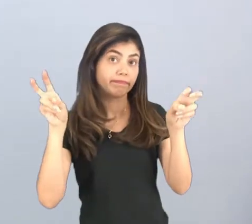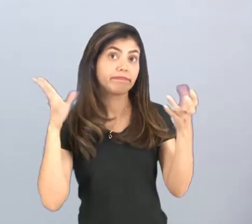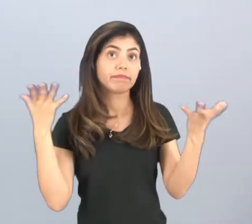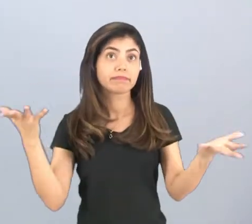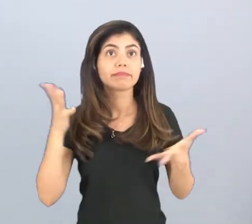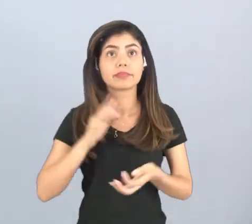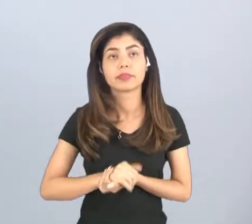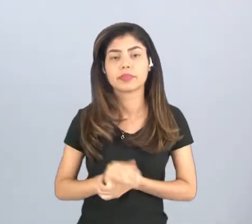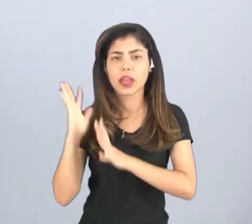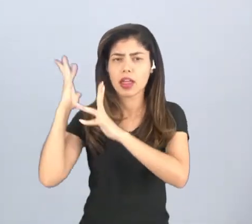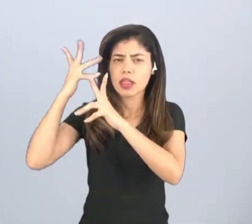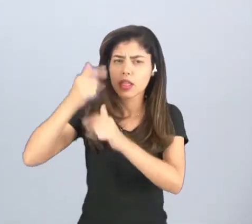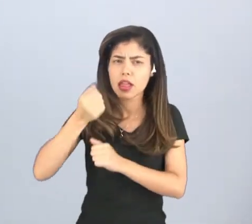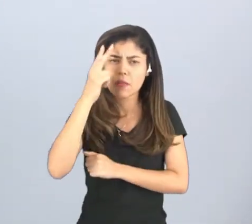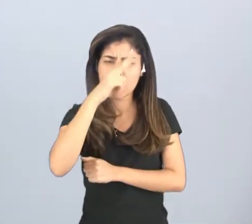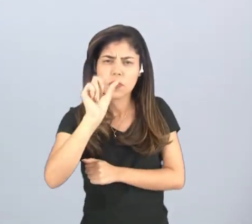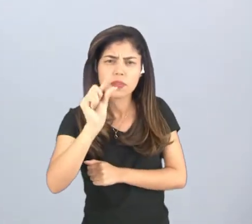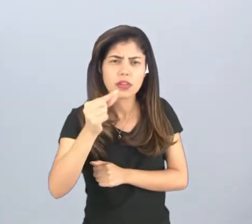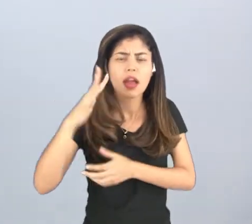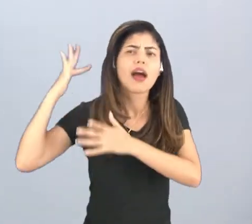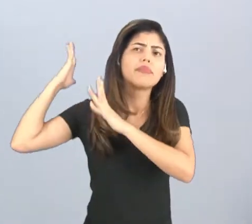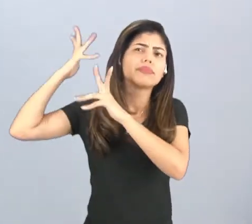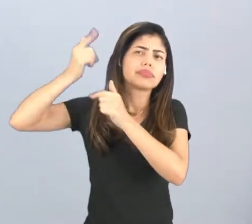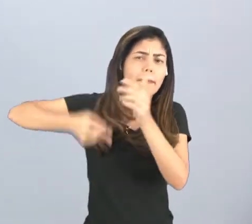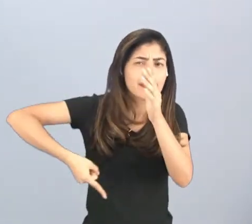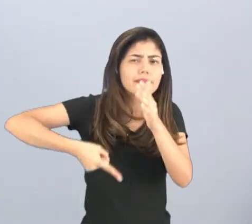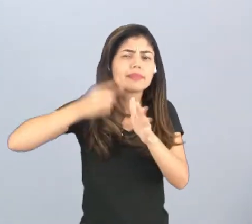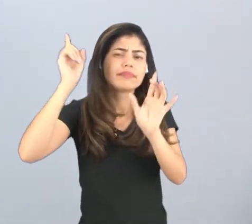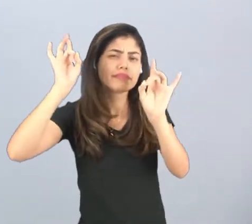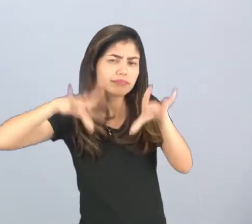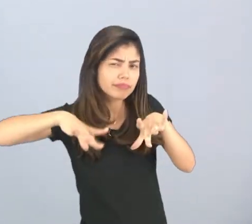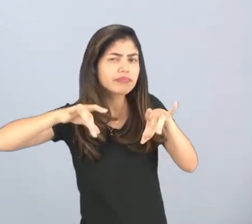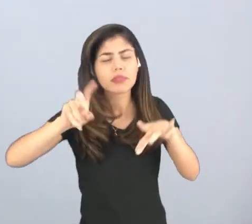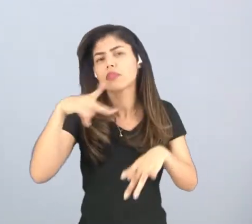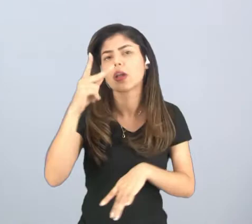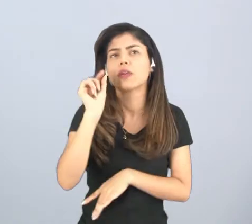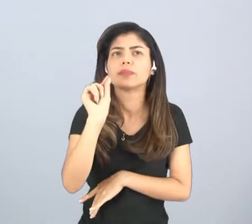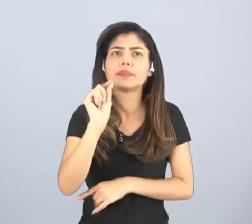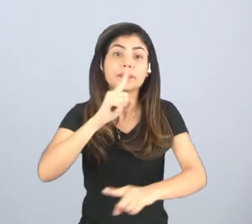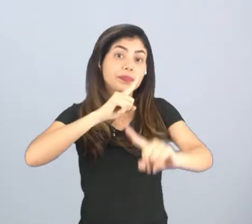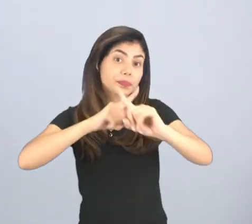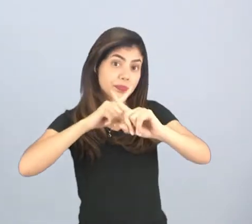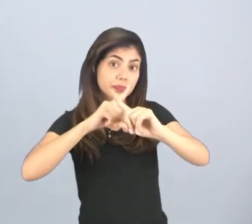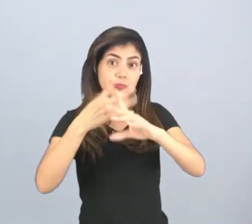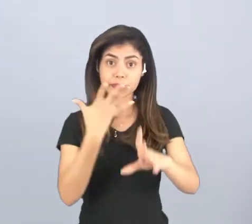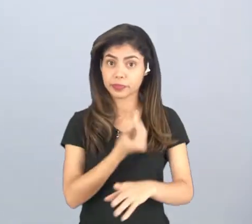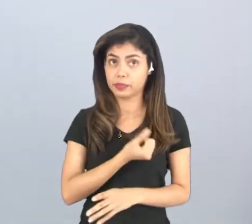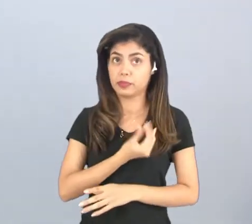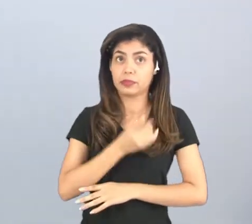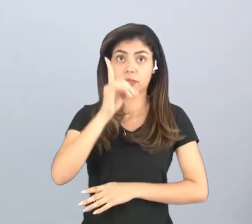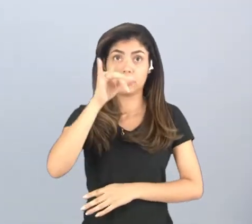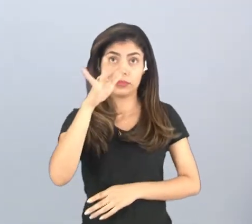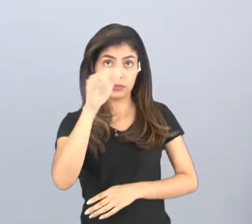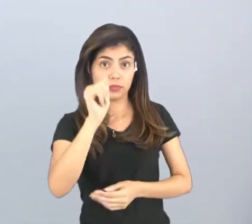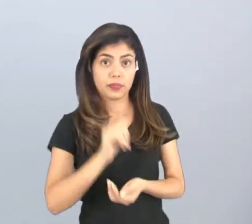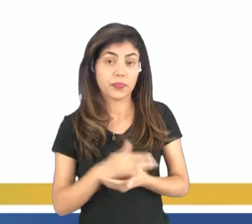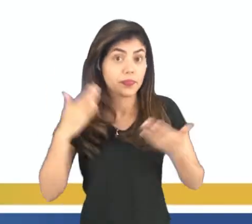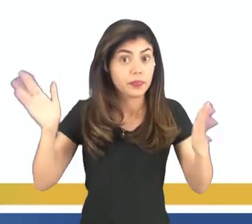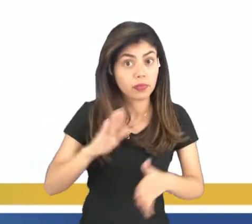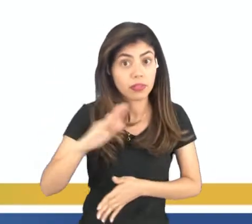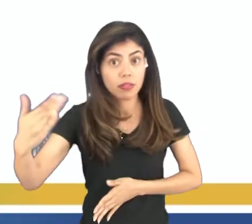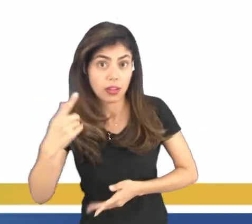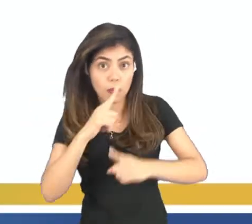situações a gente vai relembrar o que a gente viu lá na última aula que estava falando sobre um multiplicação de números decimais certo